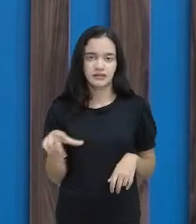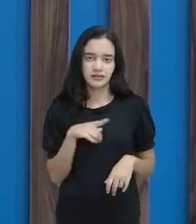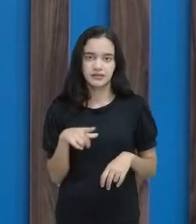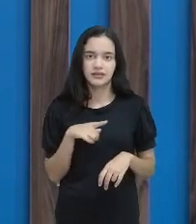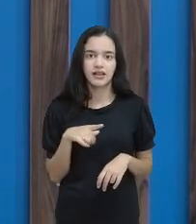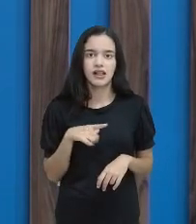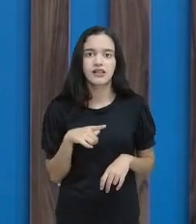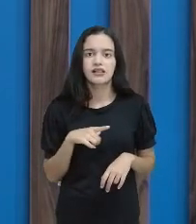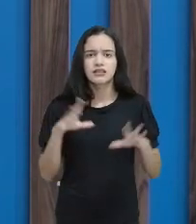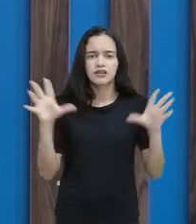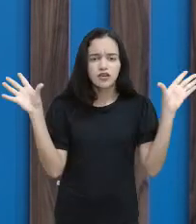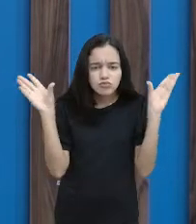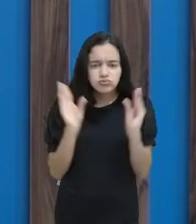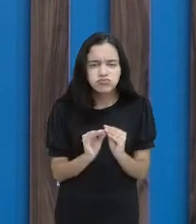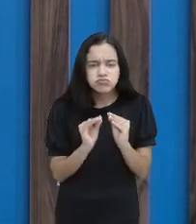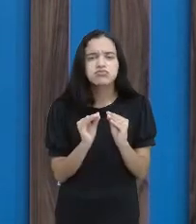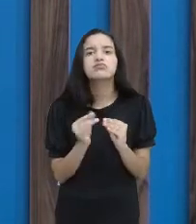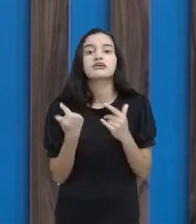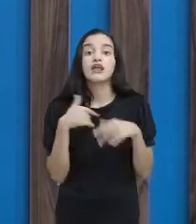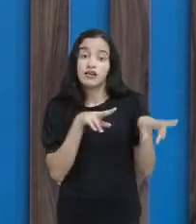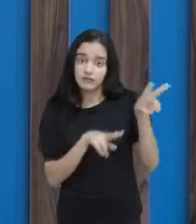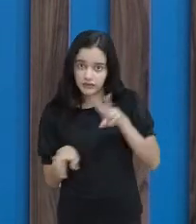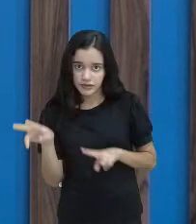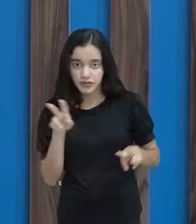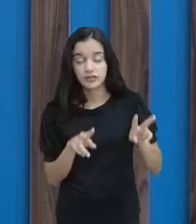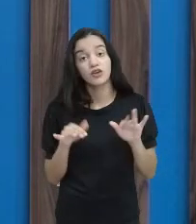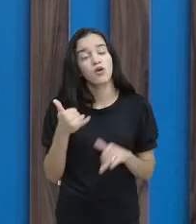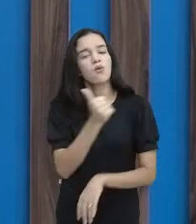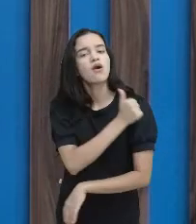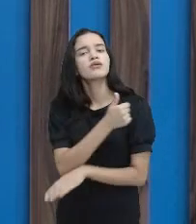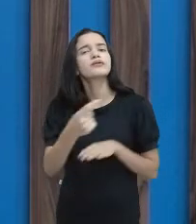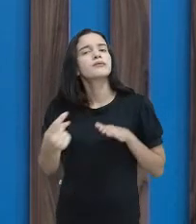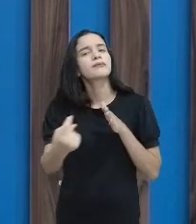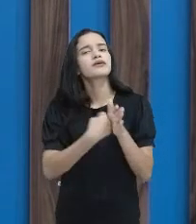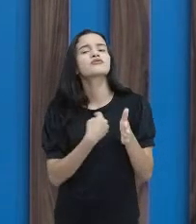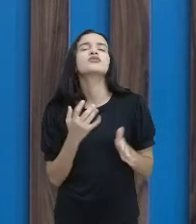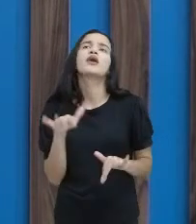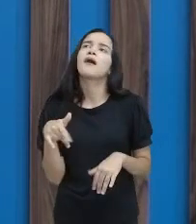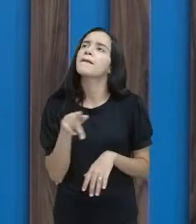bem resumido, de forma visível. Uma vez um aluno perguntou para mim assim,